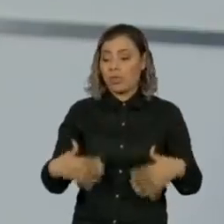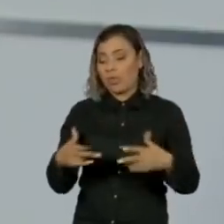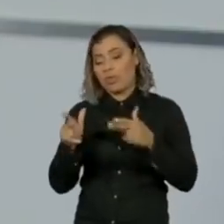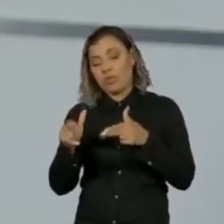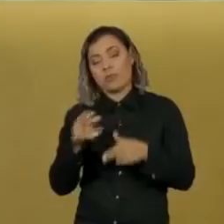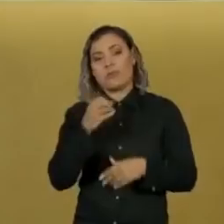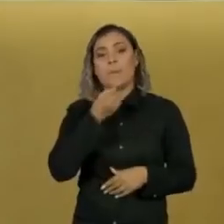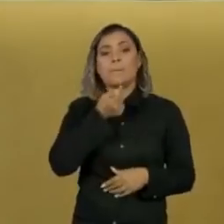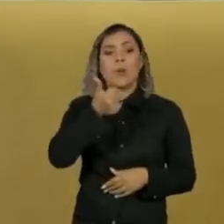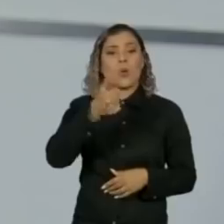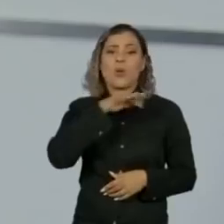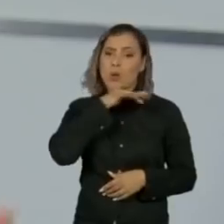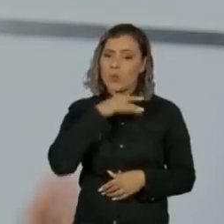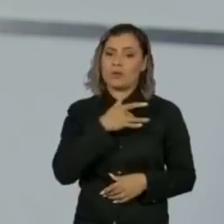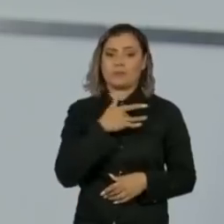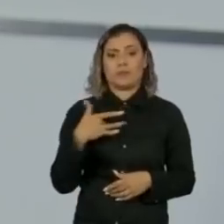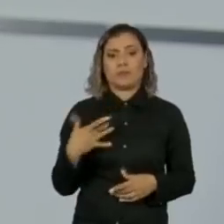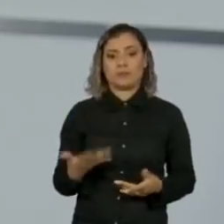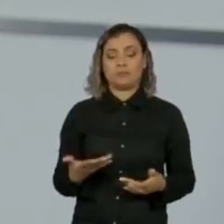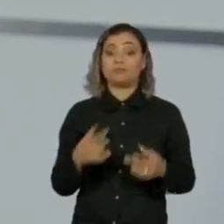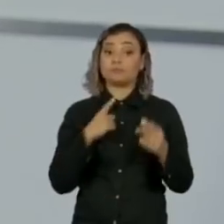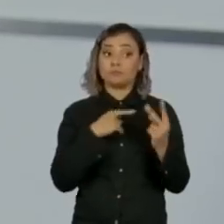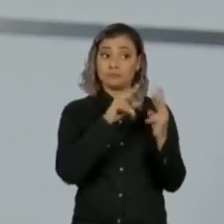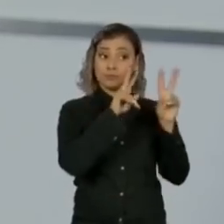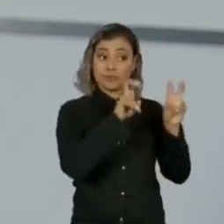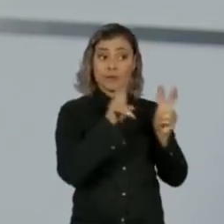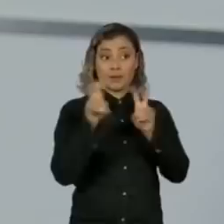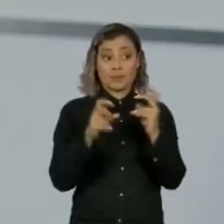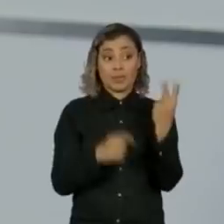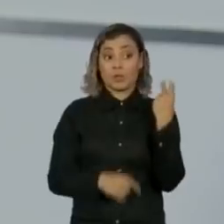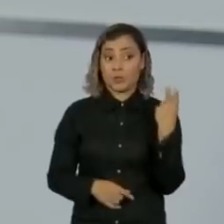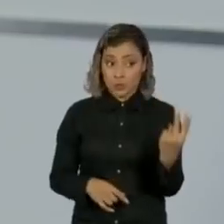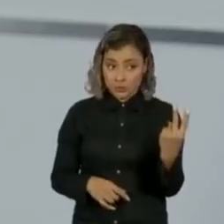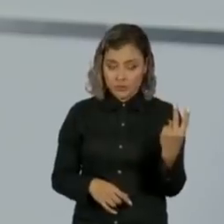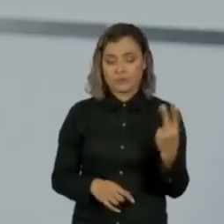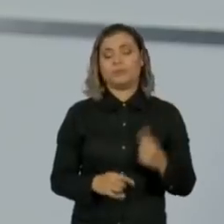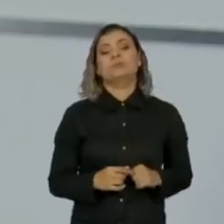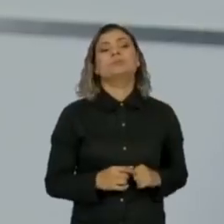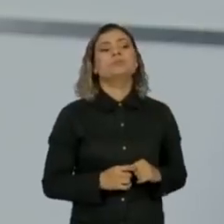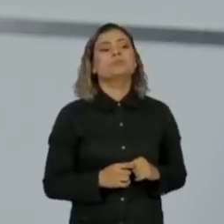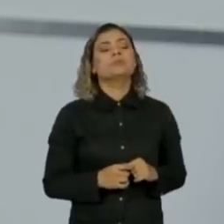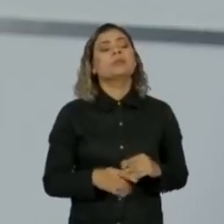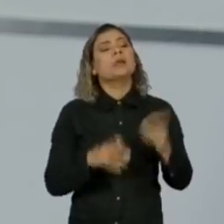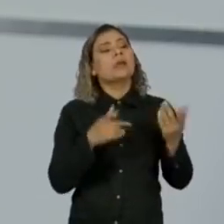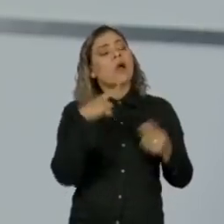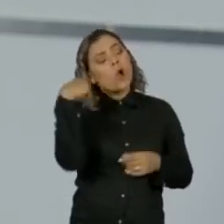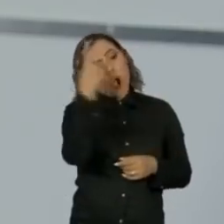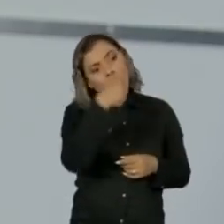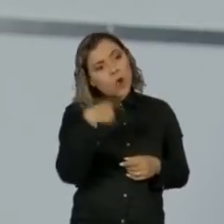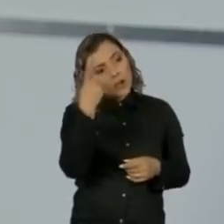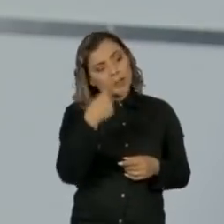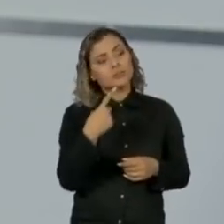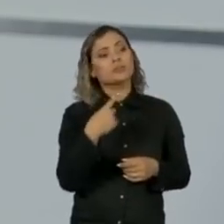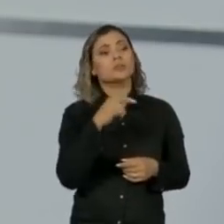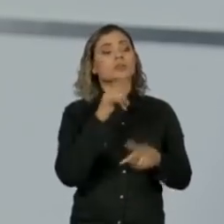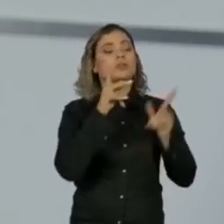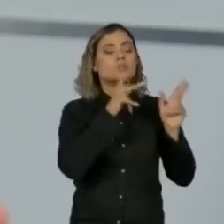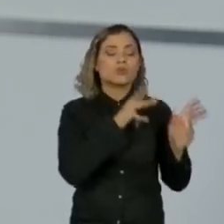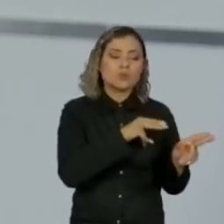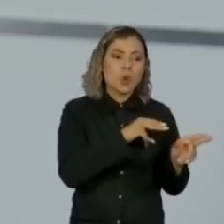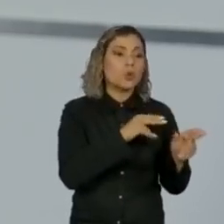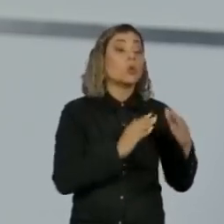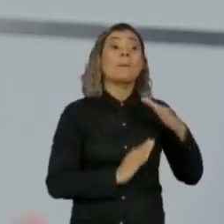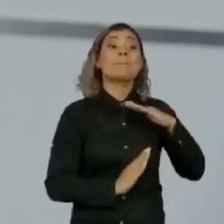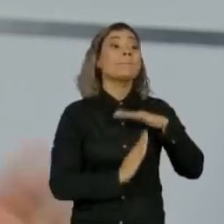mal. E aí tem duas questões que a senhora já levantou aqui. Primeiro, as horas mínimas, né, de sono que uma